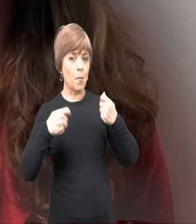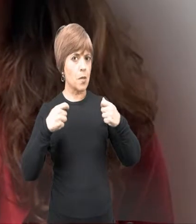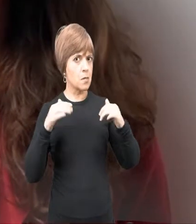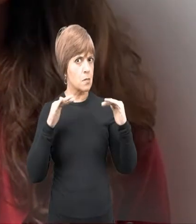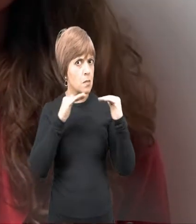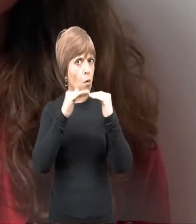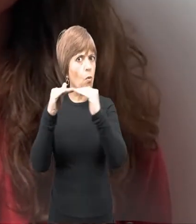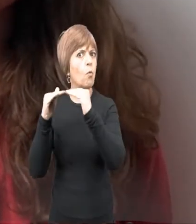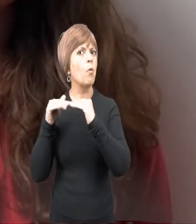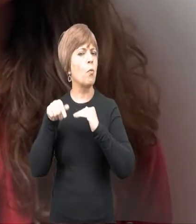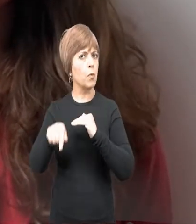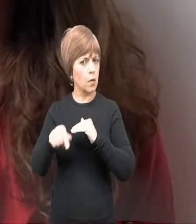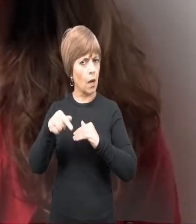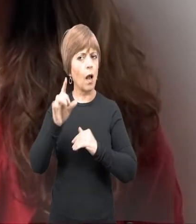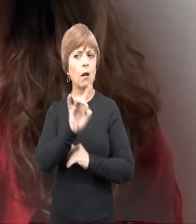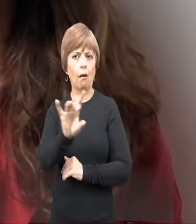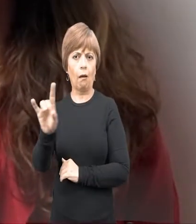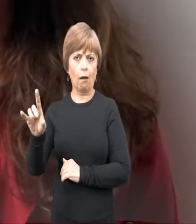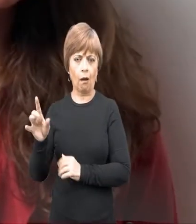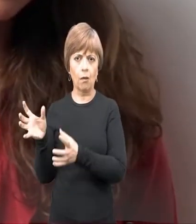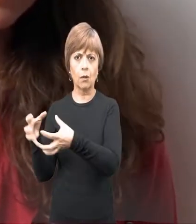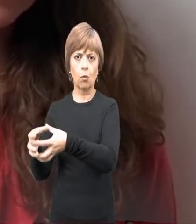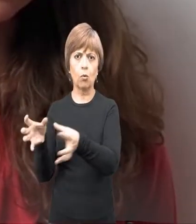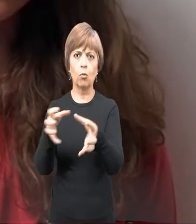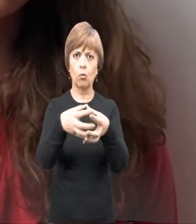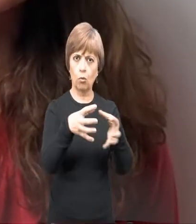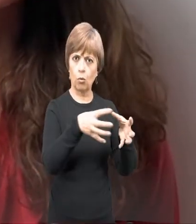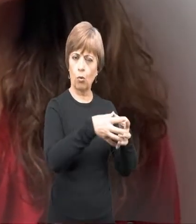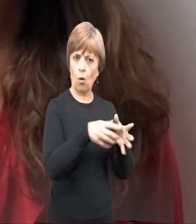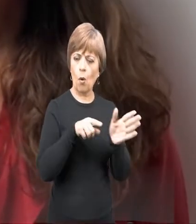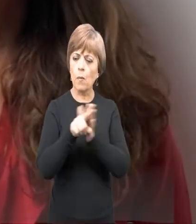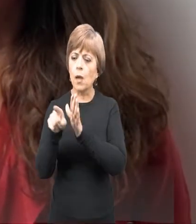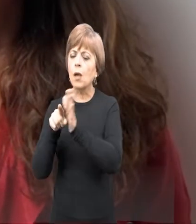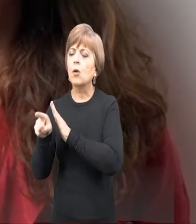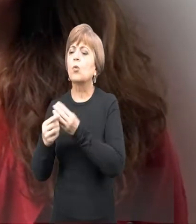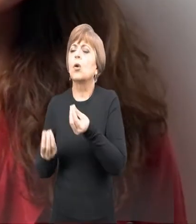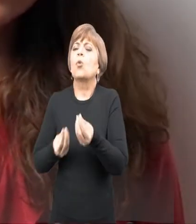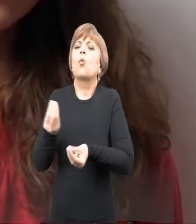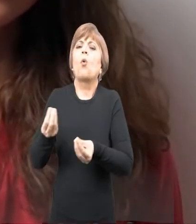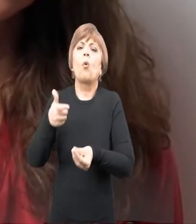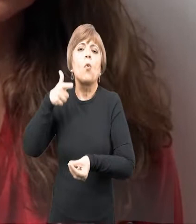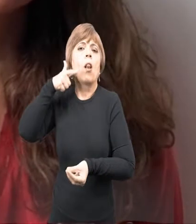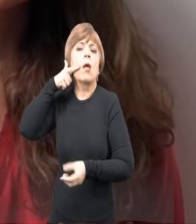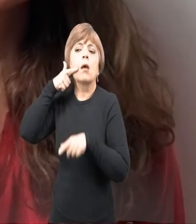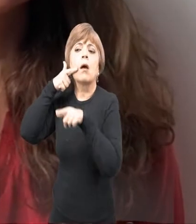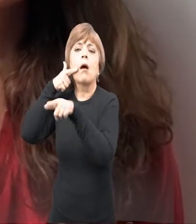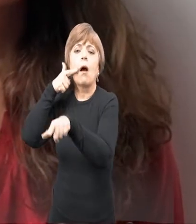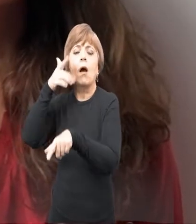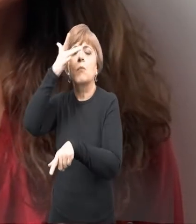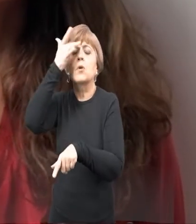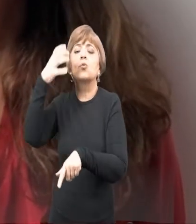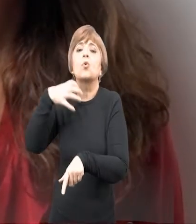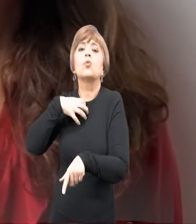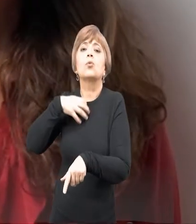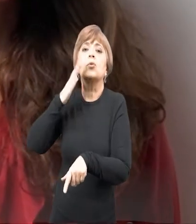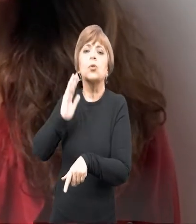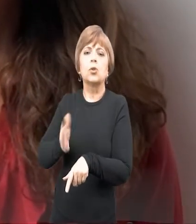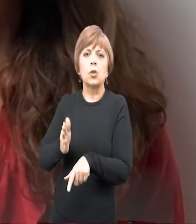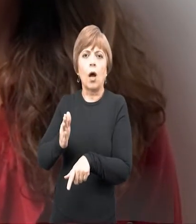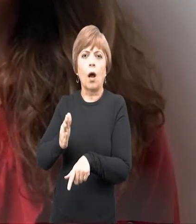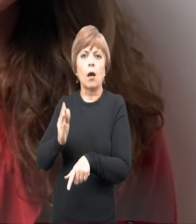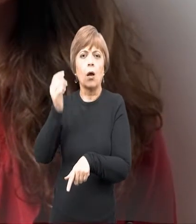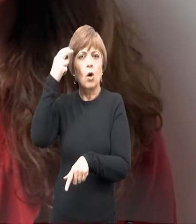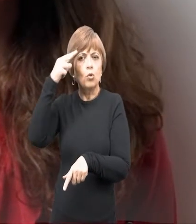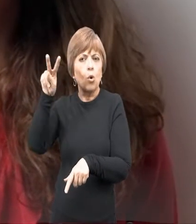horas, ligando para os cidadãos, perguntando sobre os seus sintomas, acompanhando a evolução dos mesmos e,